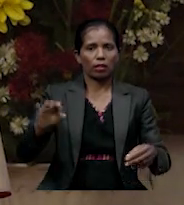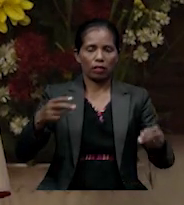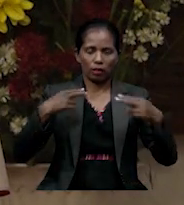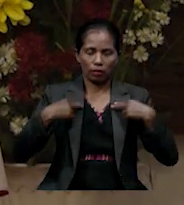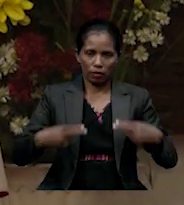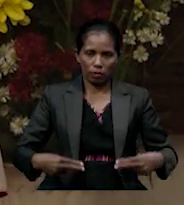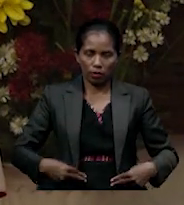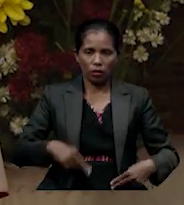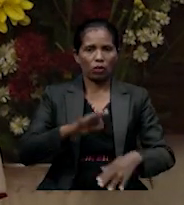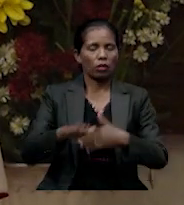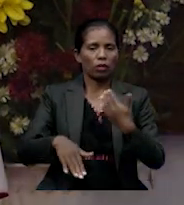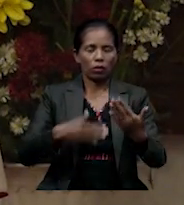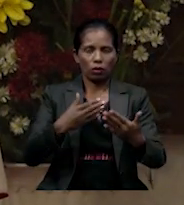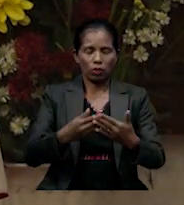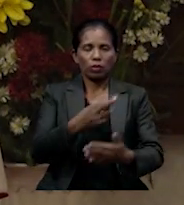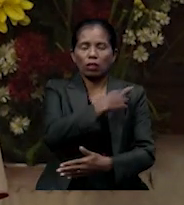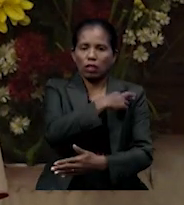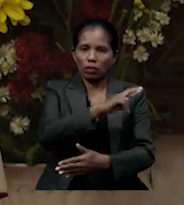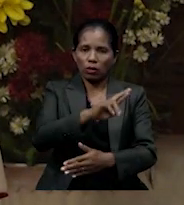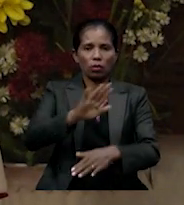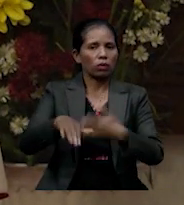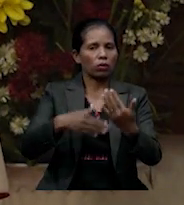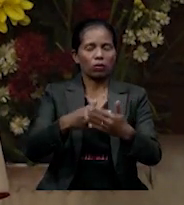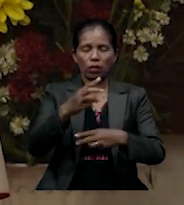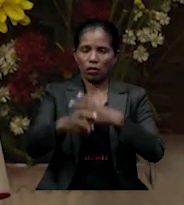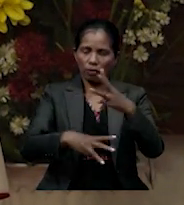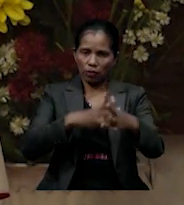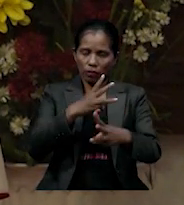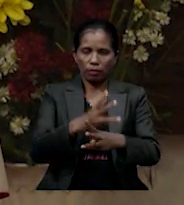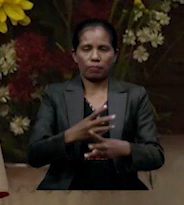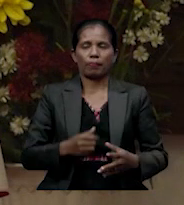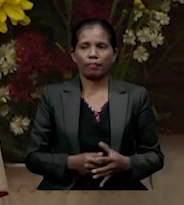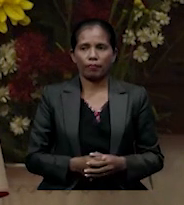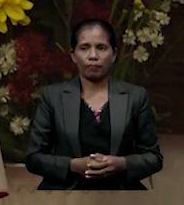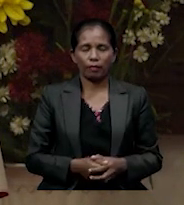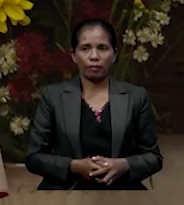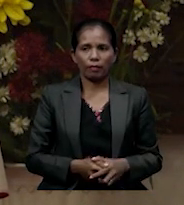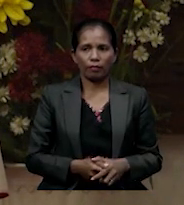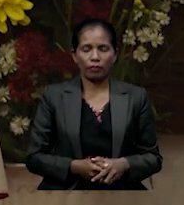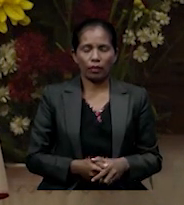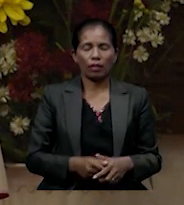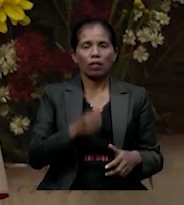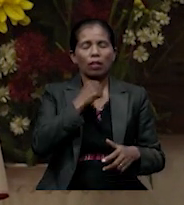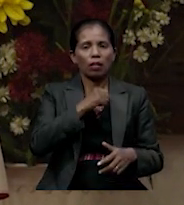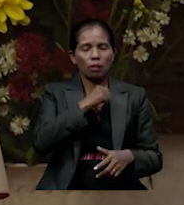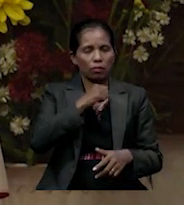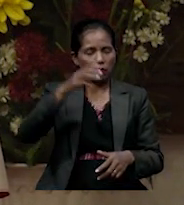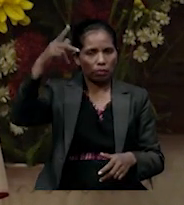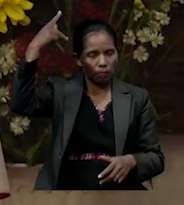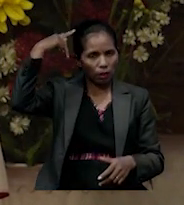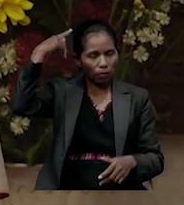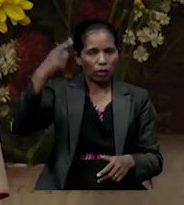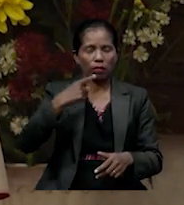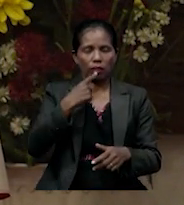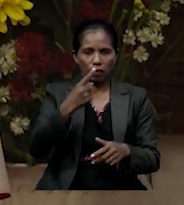de todas as religiões do mundo. Nessa ocasião, o Santo Padre recordou